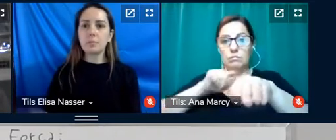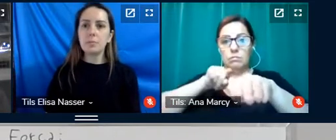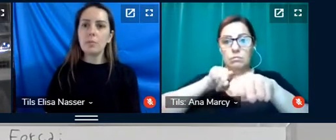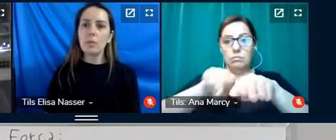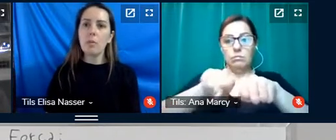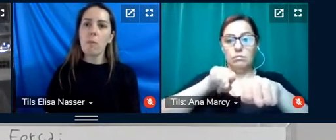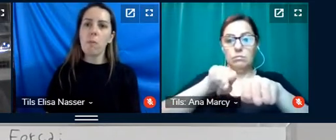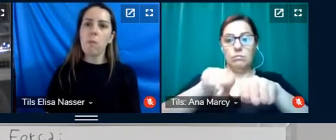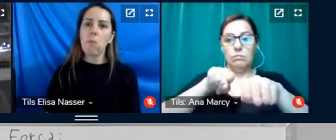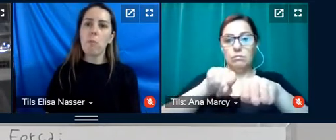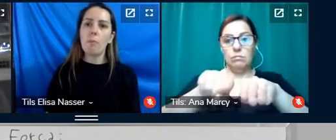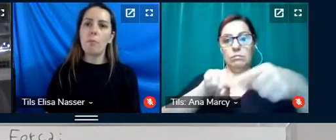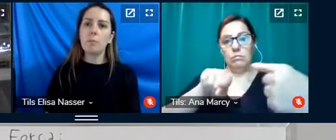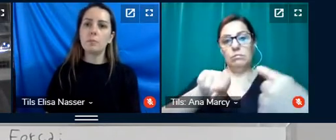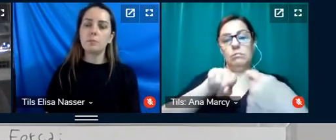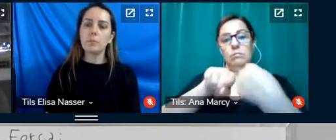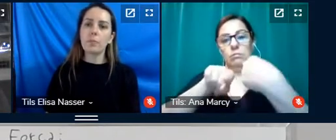Entendeu?